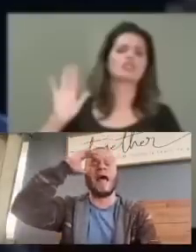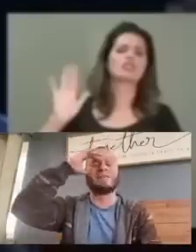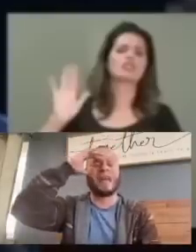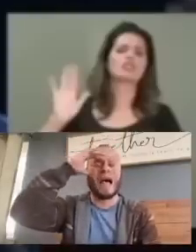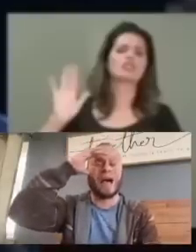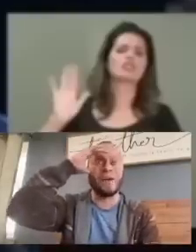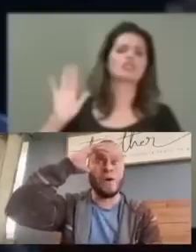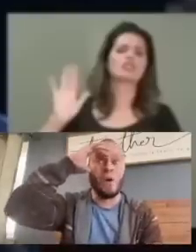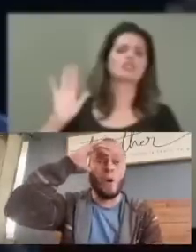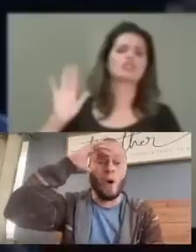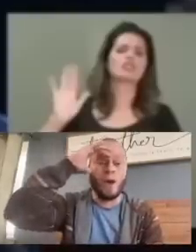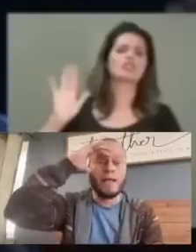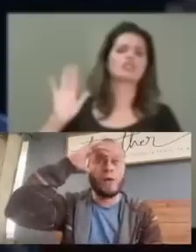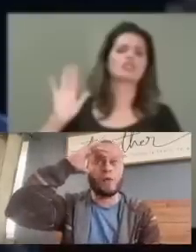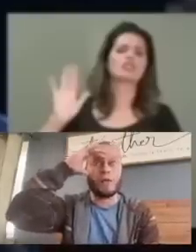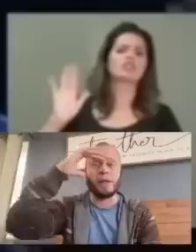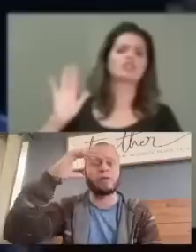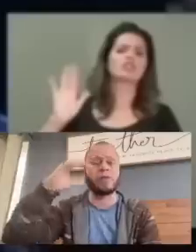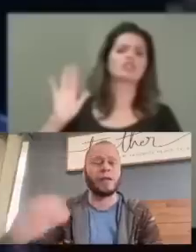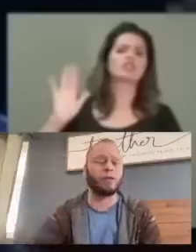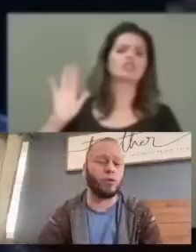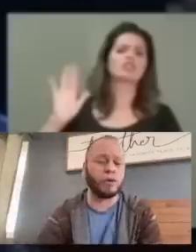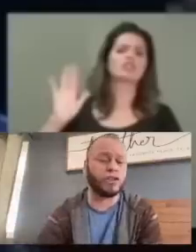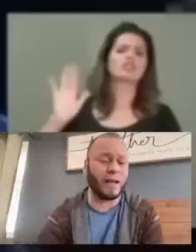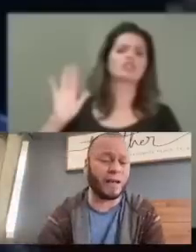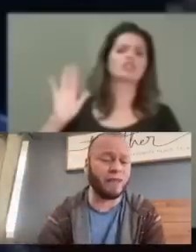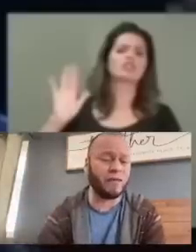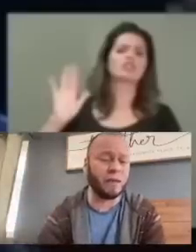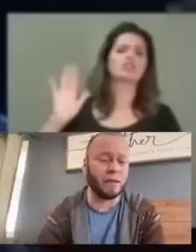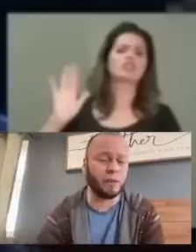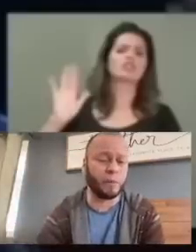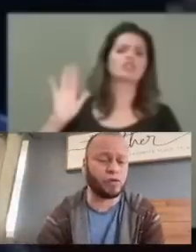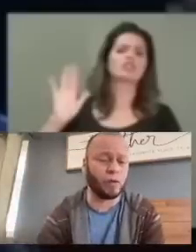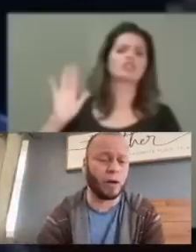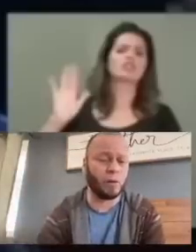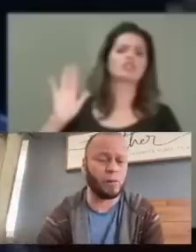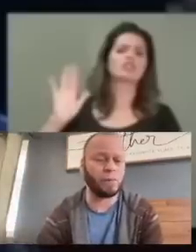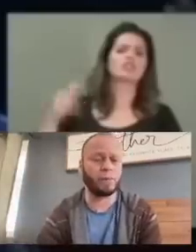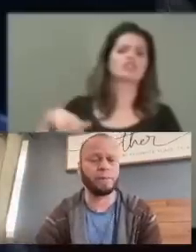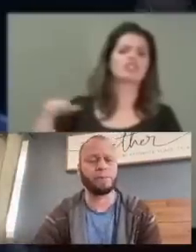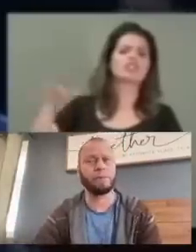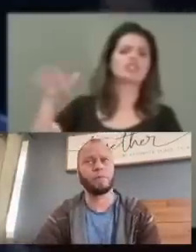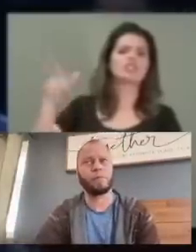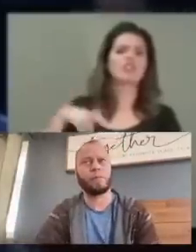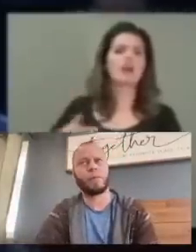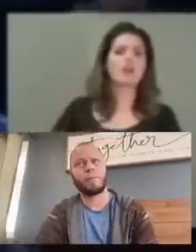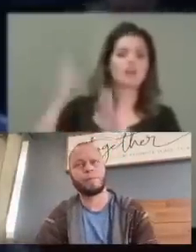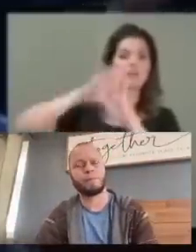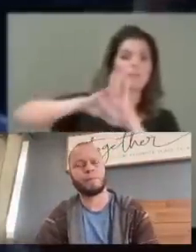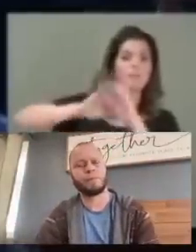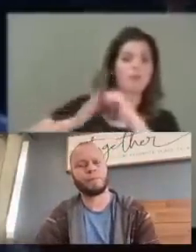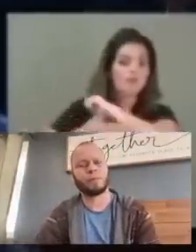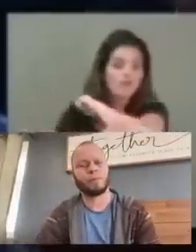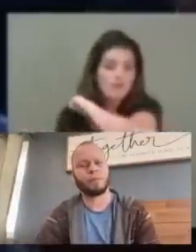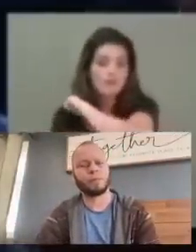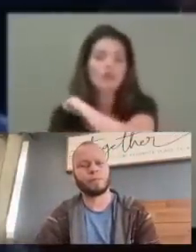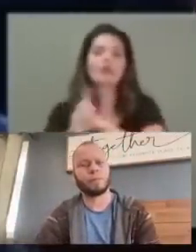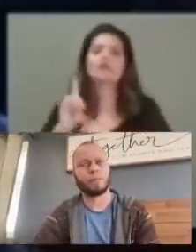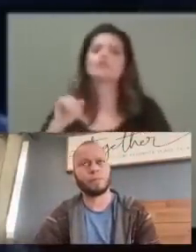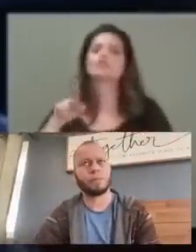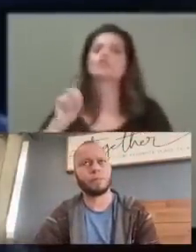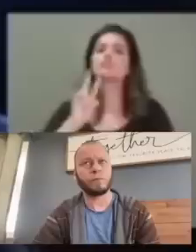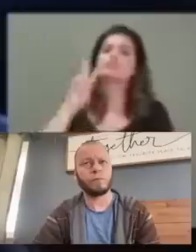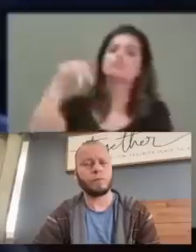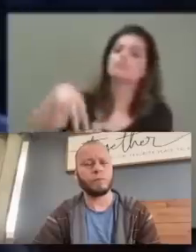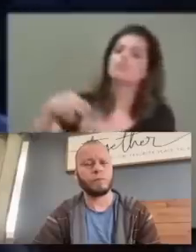nada olha o que o senador está revelando pessoal Dino vai ao